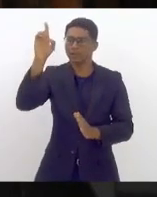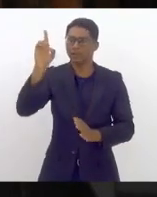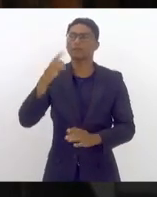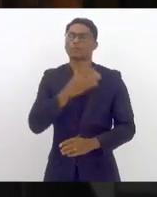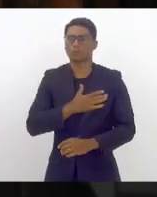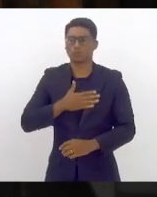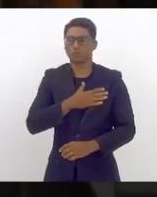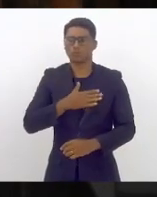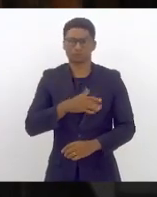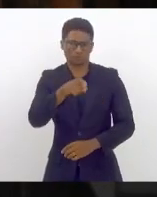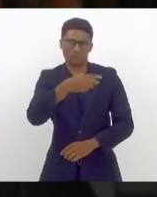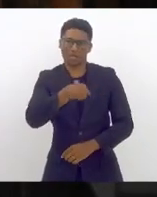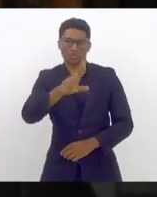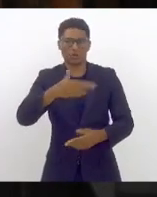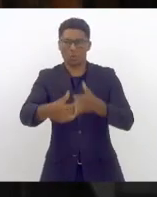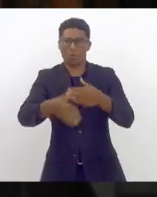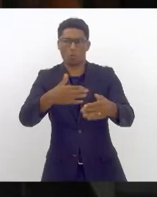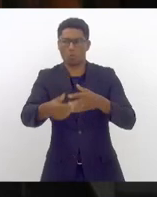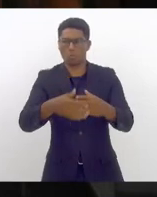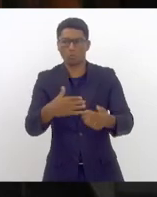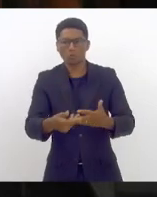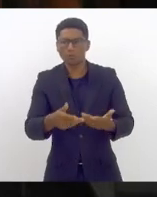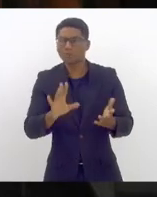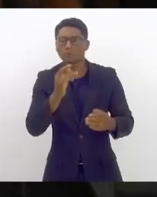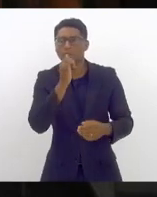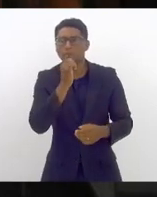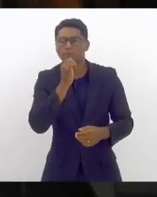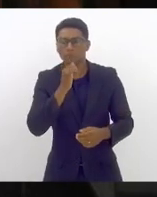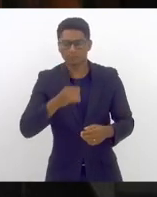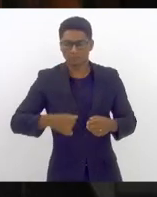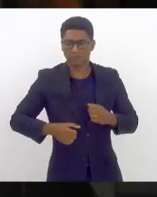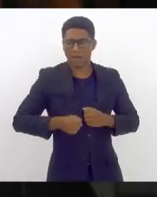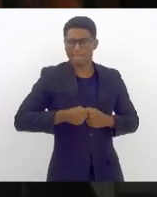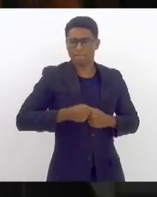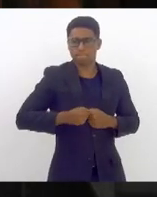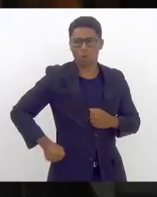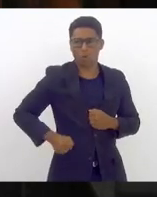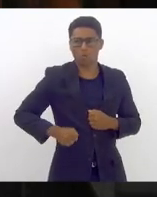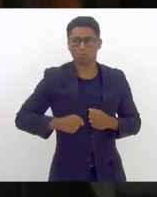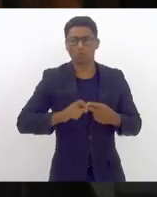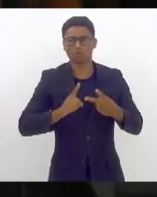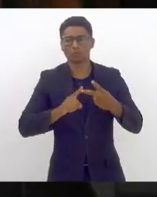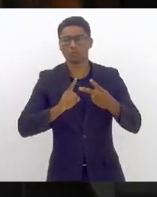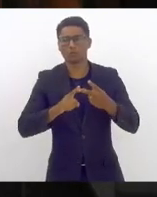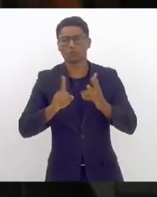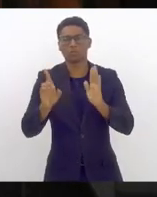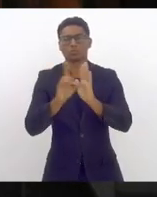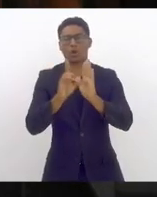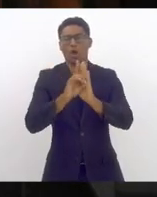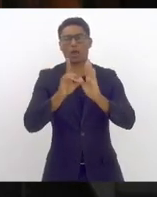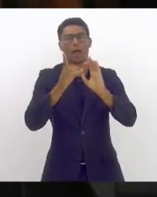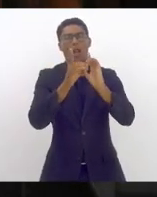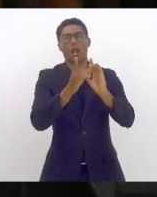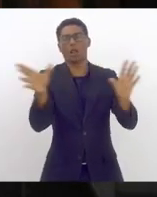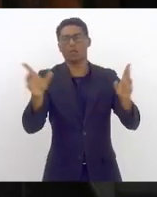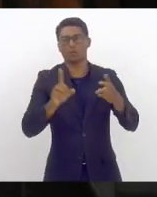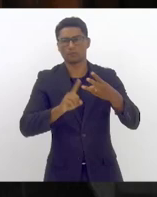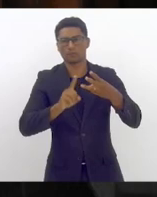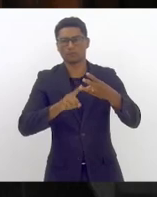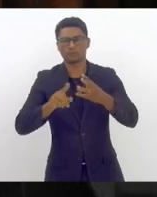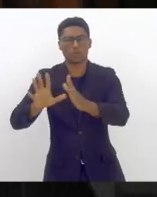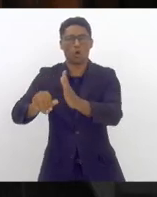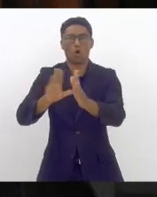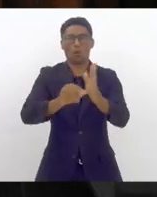seja qual for a sua religião, a defesa do aborto, a liberalização da droga, a